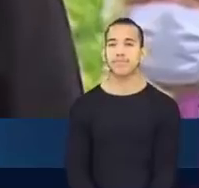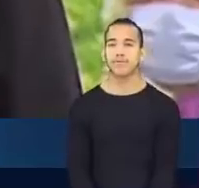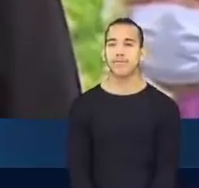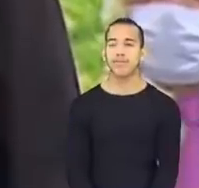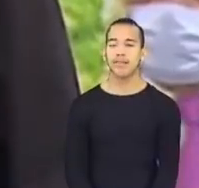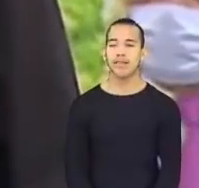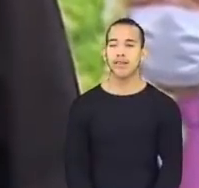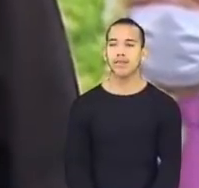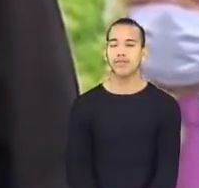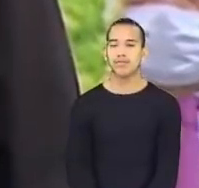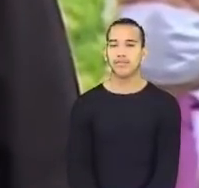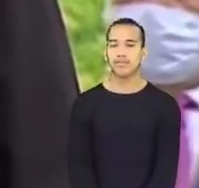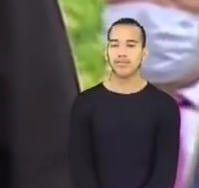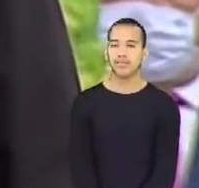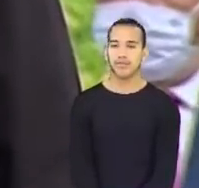Mas vamos em frente, né?